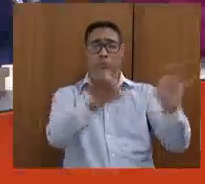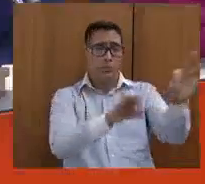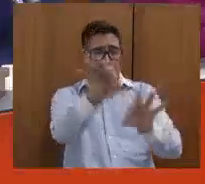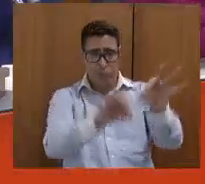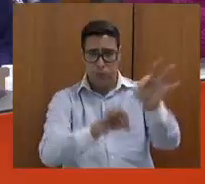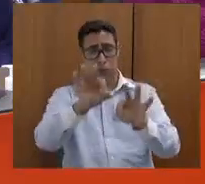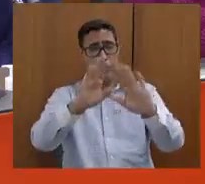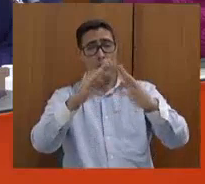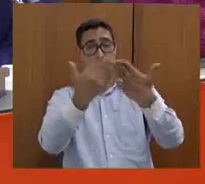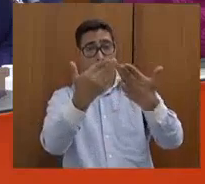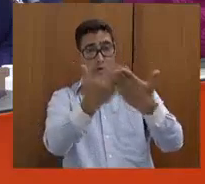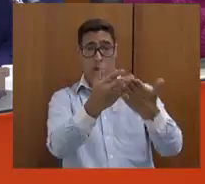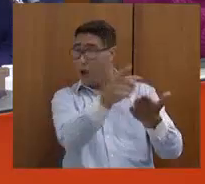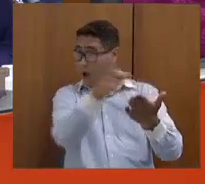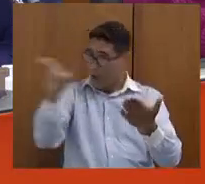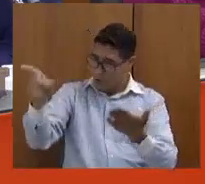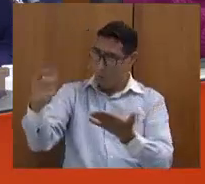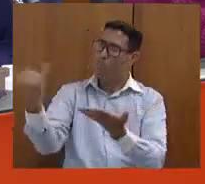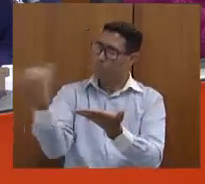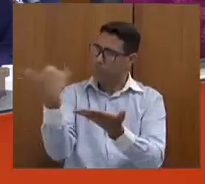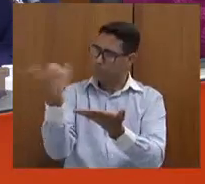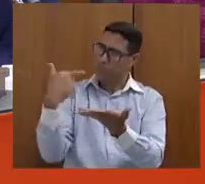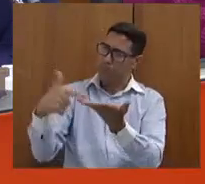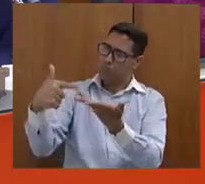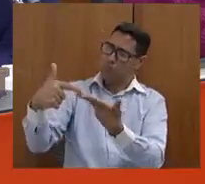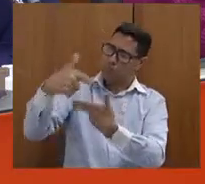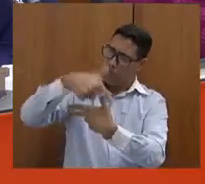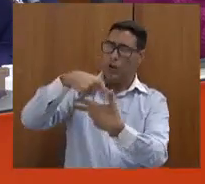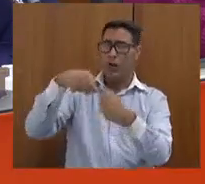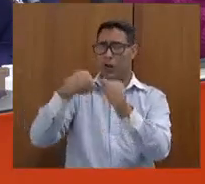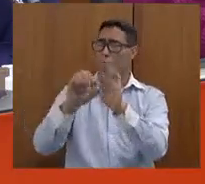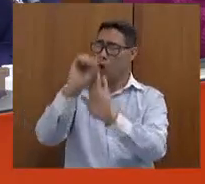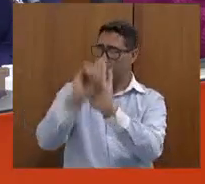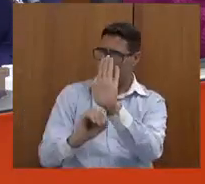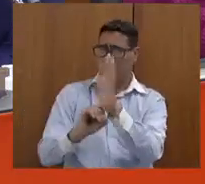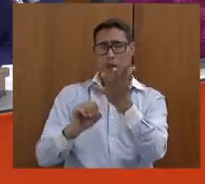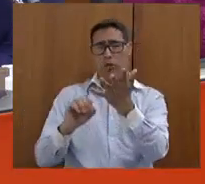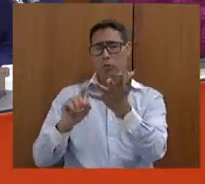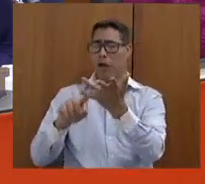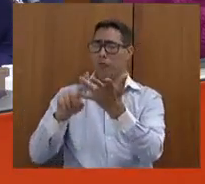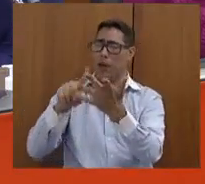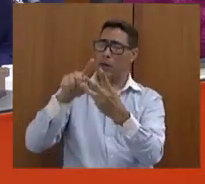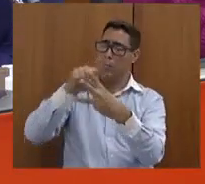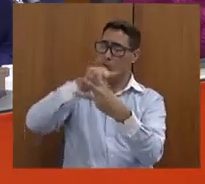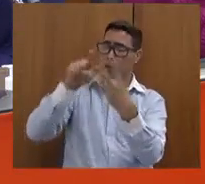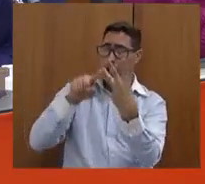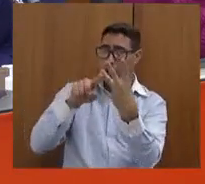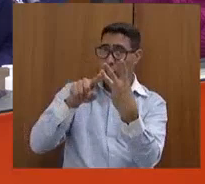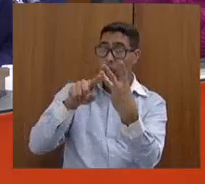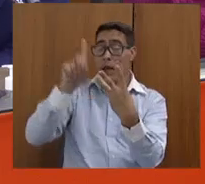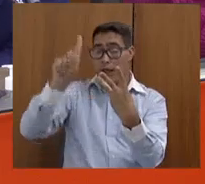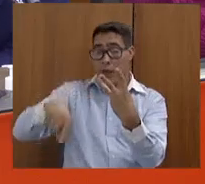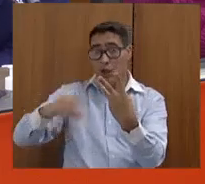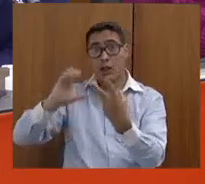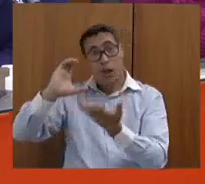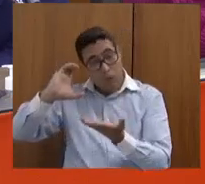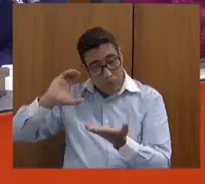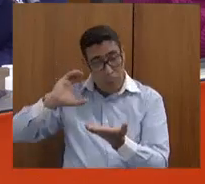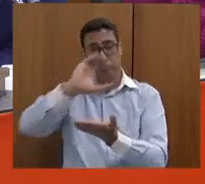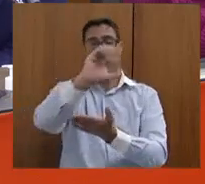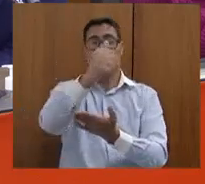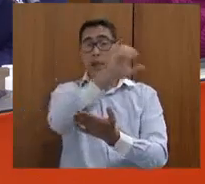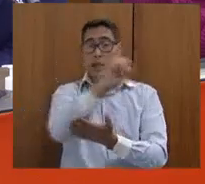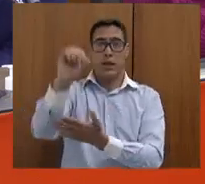eles nos sinalizaram enviaram três orçamentos e disponibilizamos 100% da verba pra que fosse feito